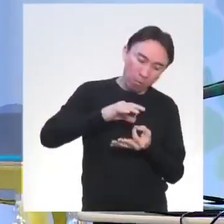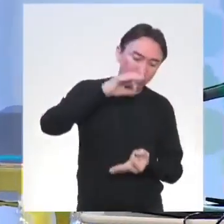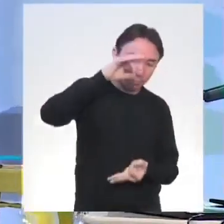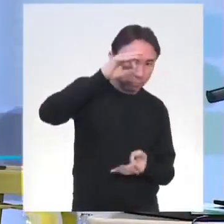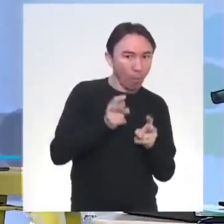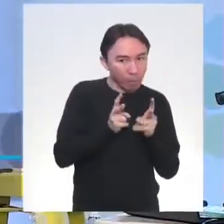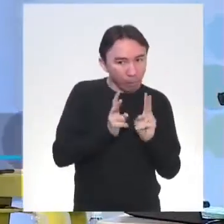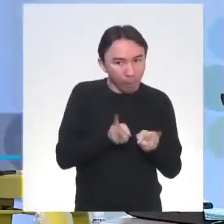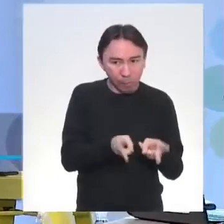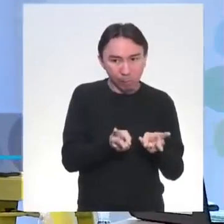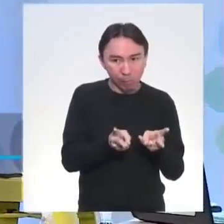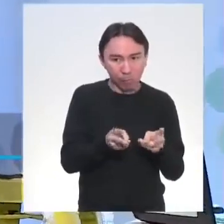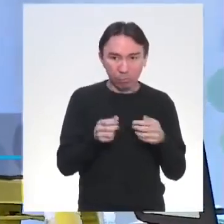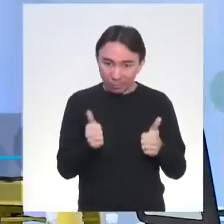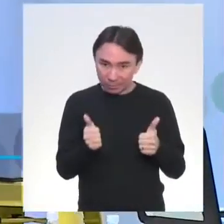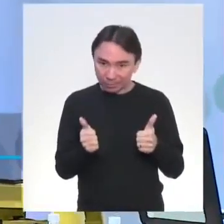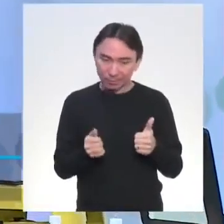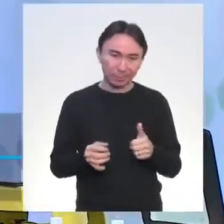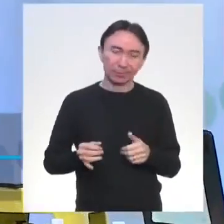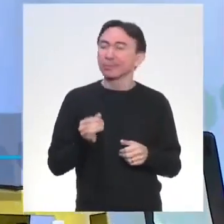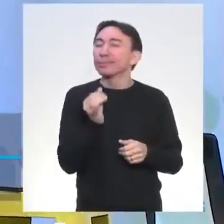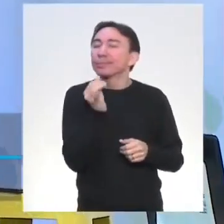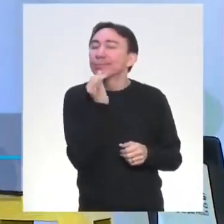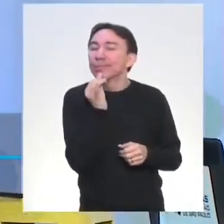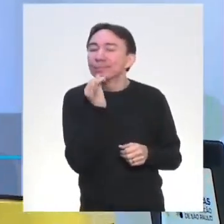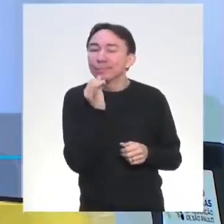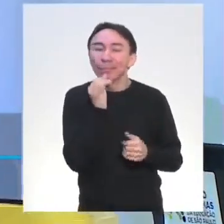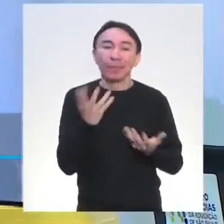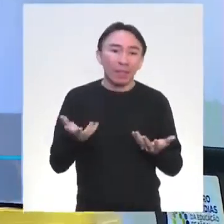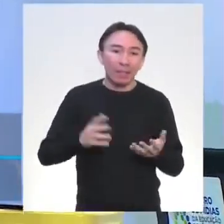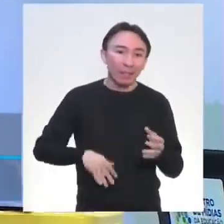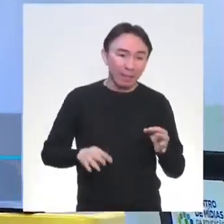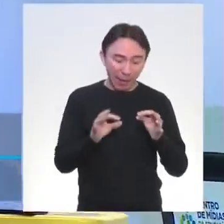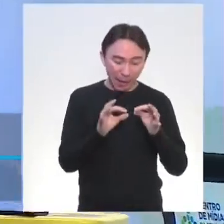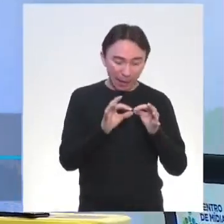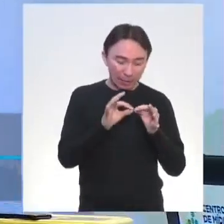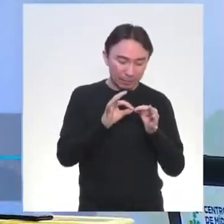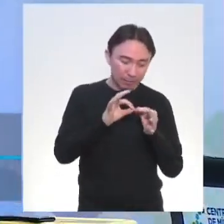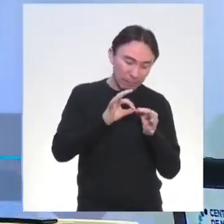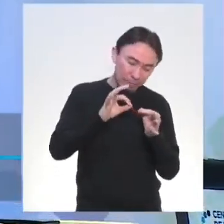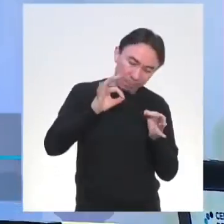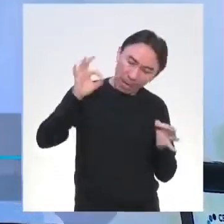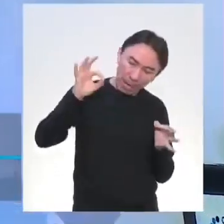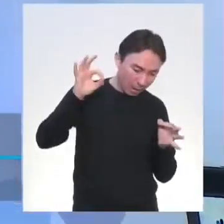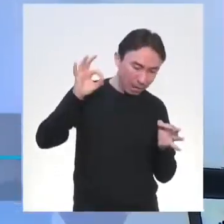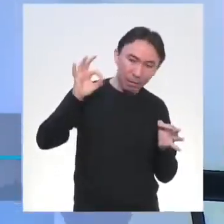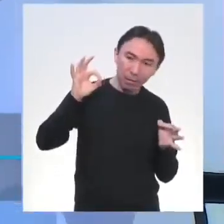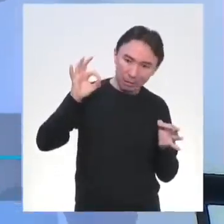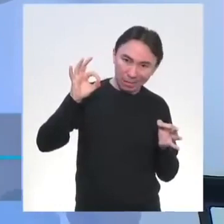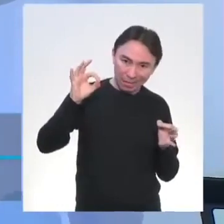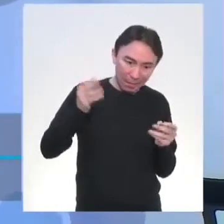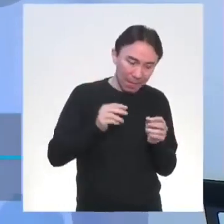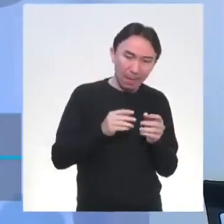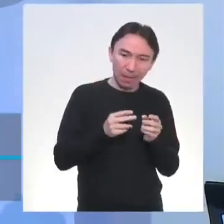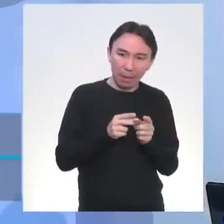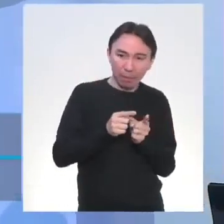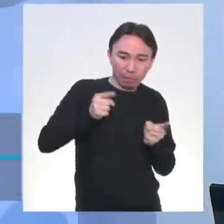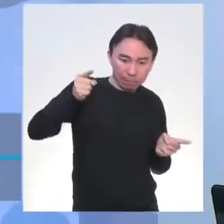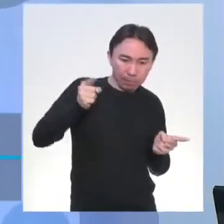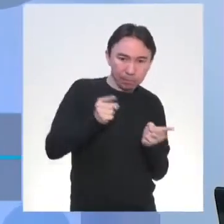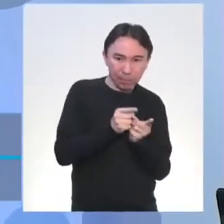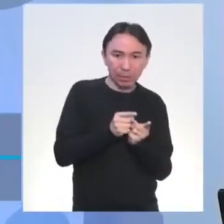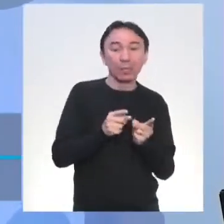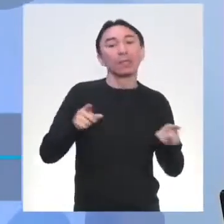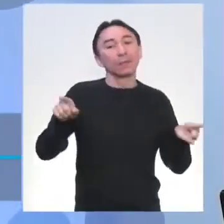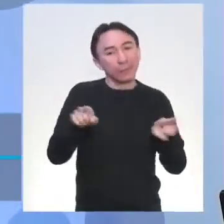fazer o segmento de reta, que é a ampliação ou a redução, também inclinadinha no mesmo ângulo, né? É bom que a gente trabalhe